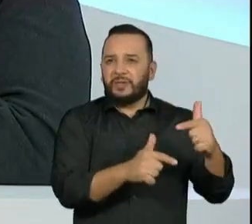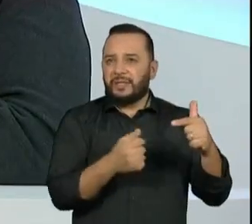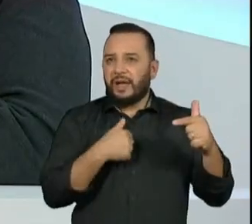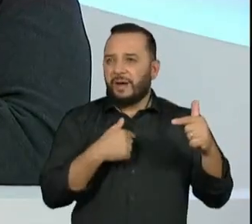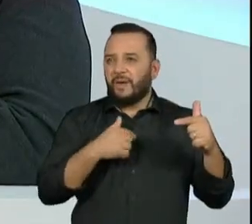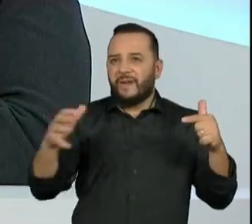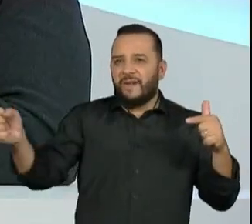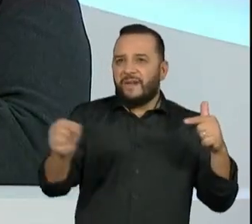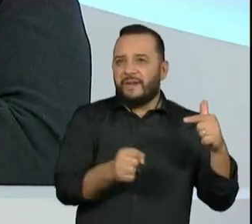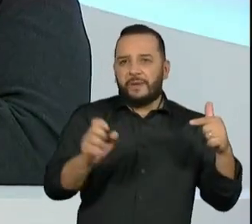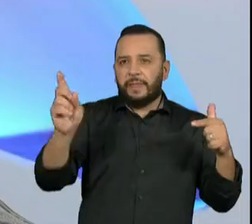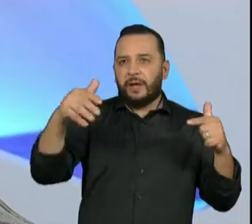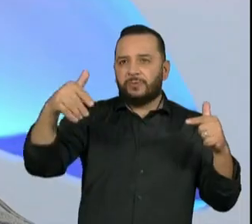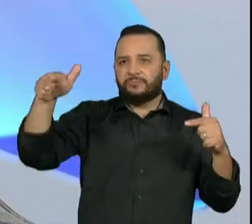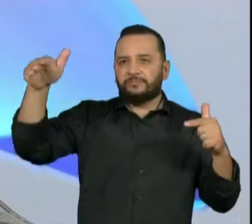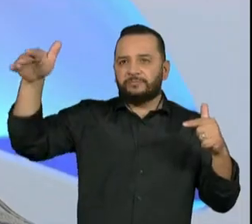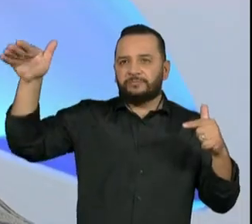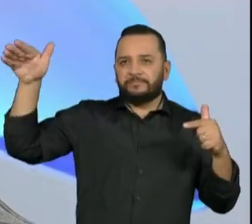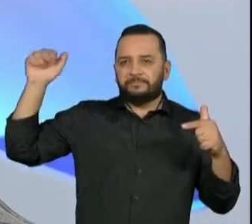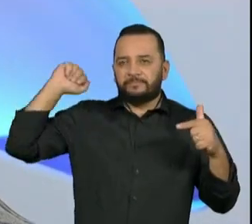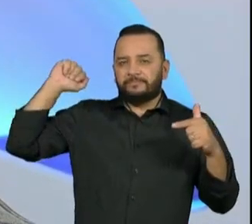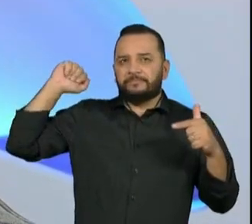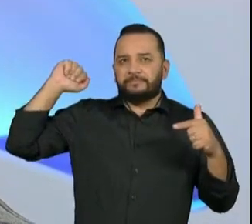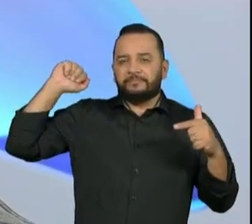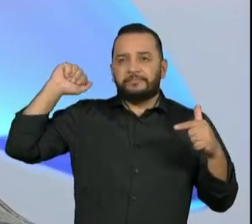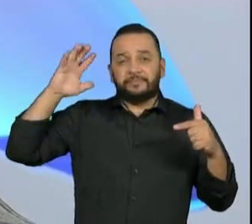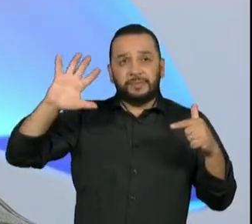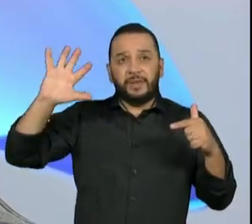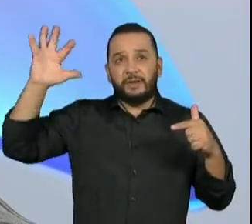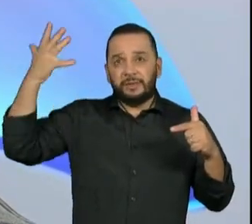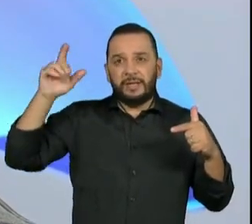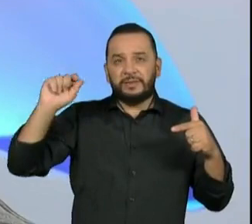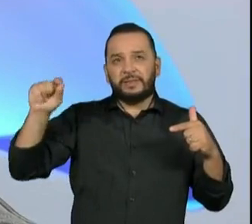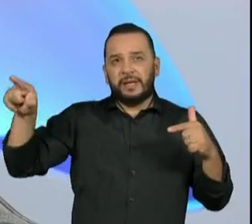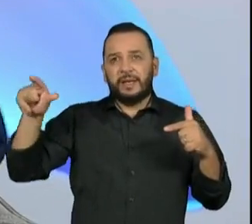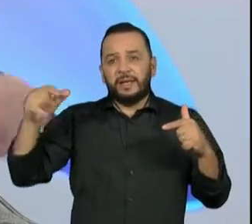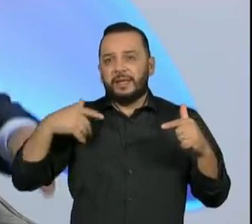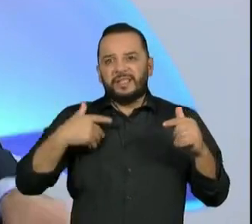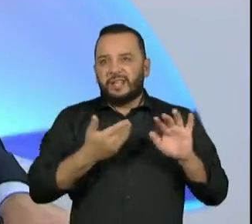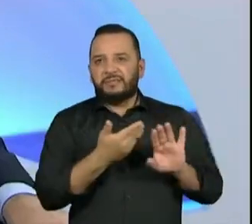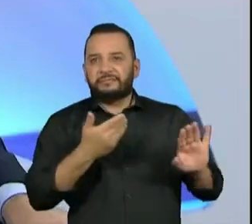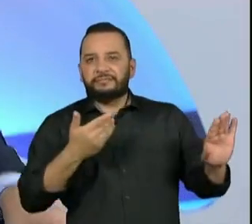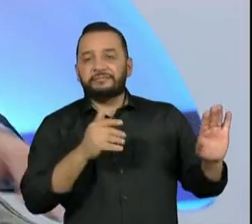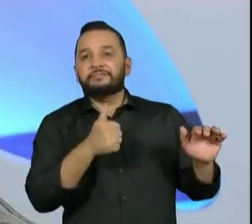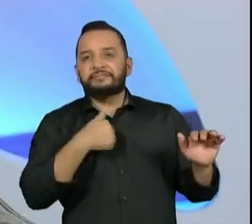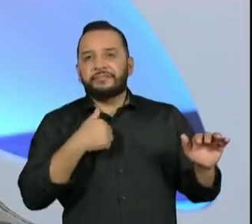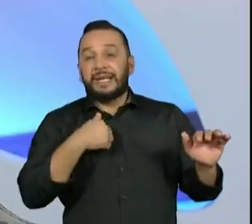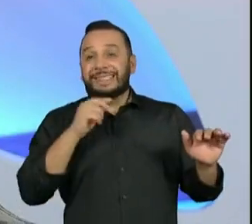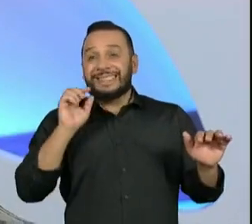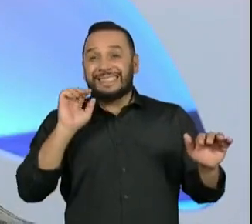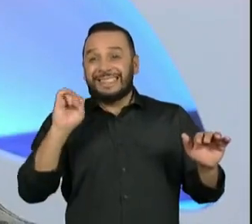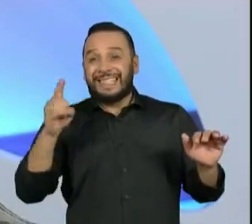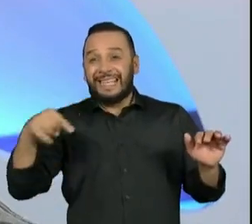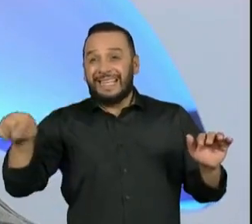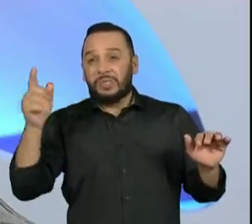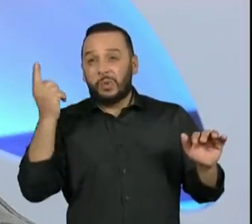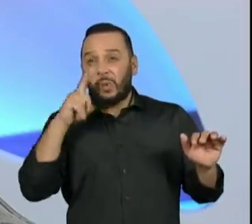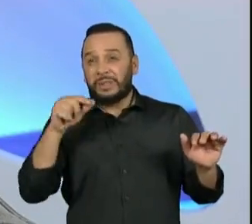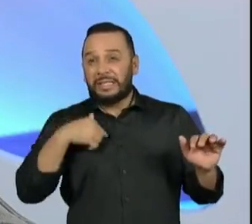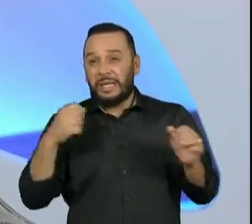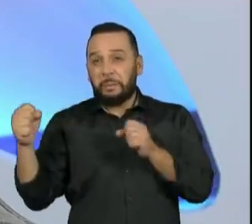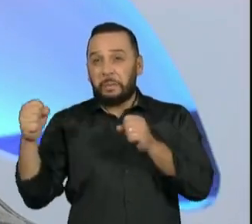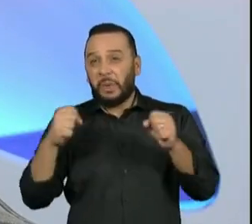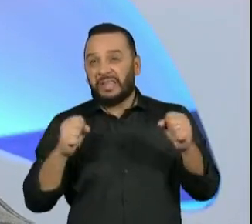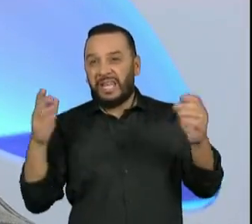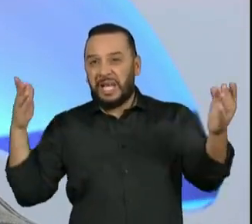E o que acontece o que o populismo tem de pior, é quando ele chega ao poder. Sem mediação, sem filtros,